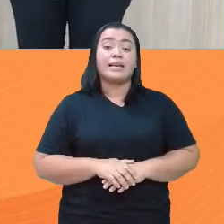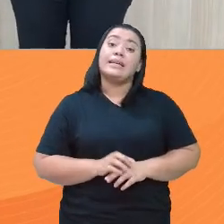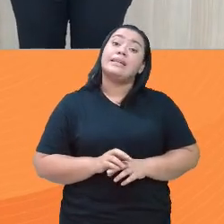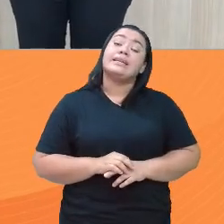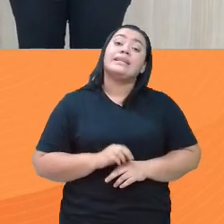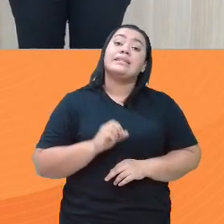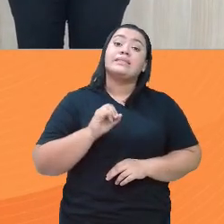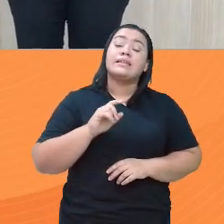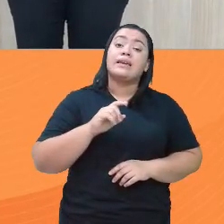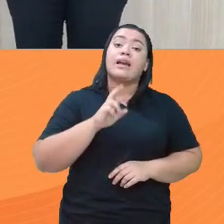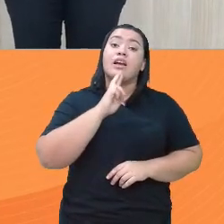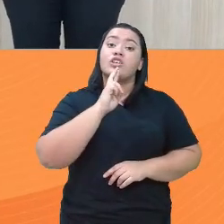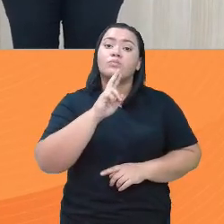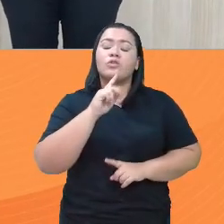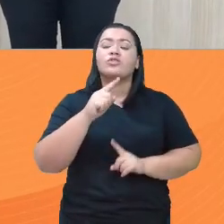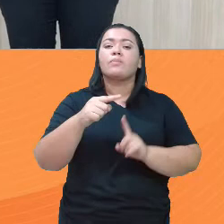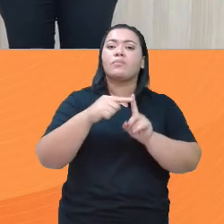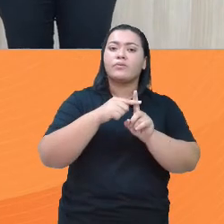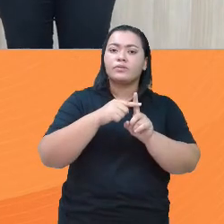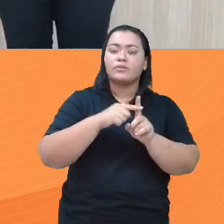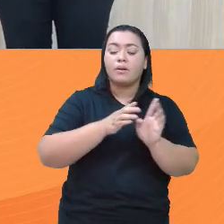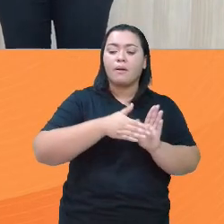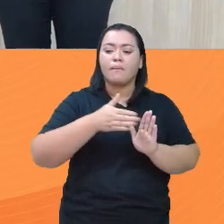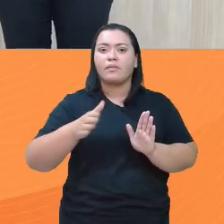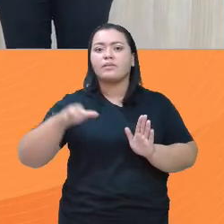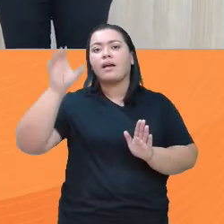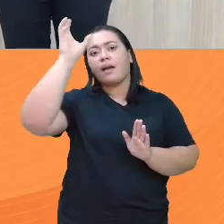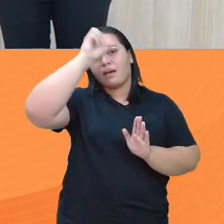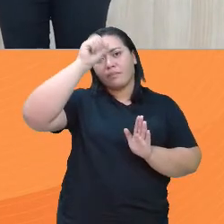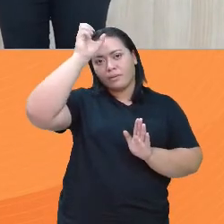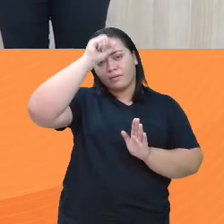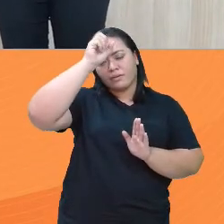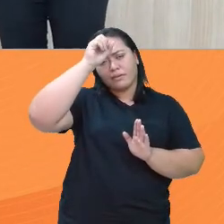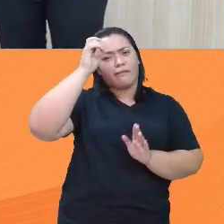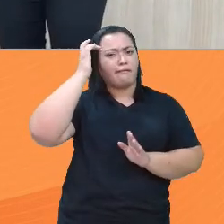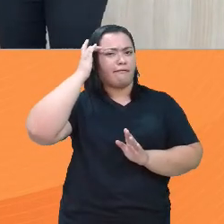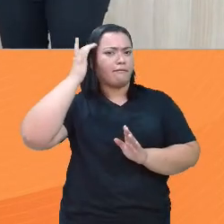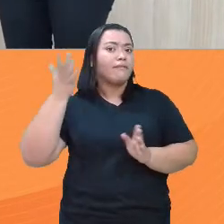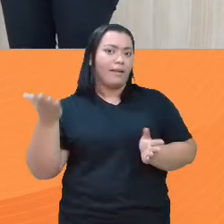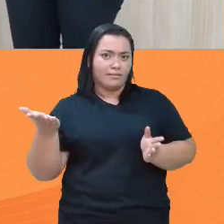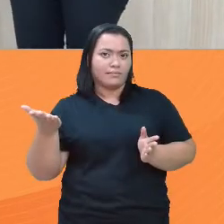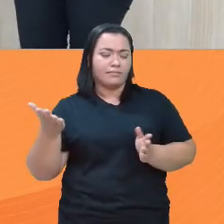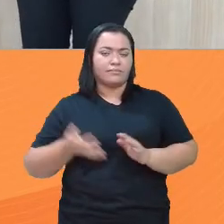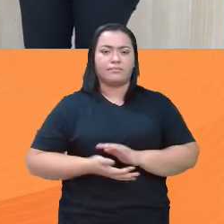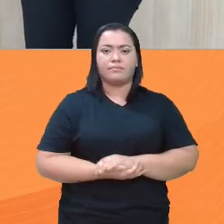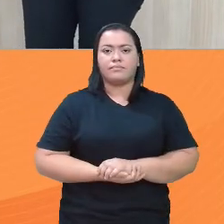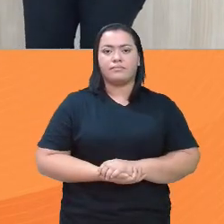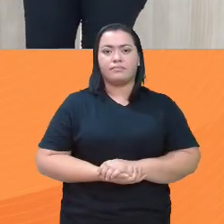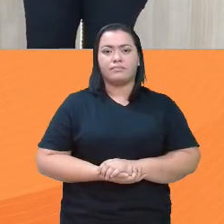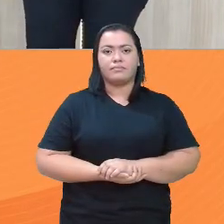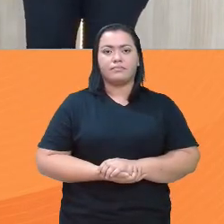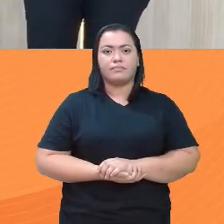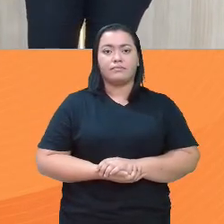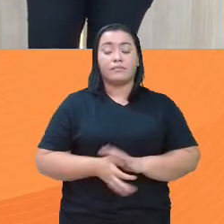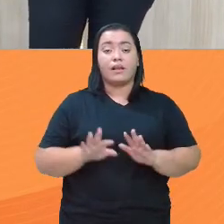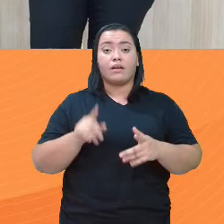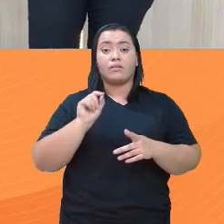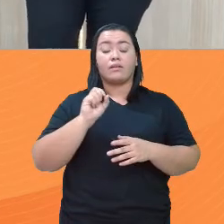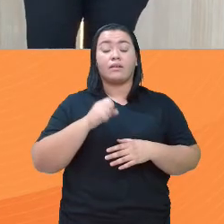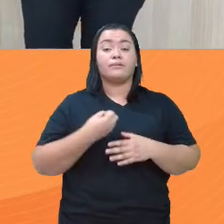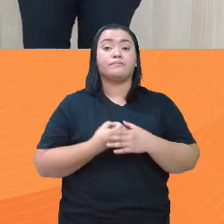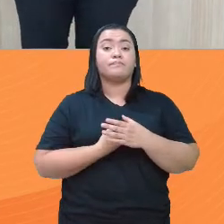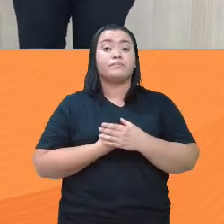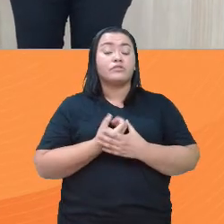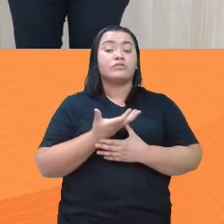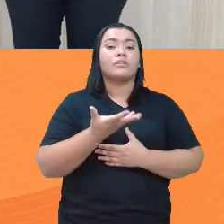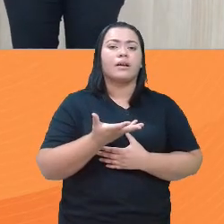são positivas, o processo de aprendizagem se dá com muito mais facilidade. E aí a externalização.